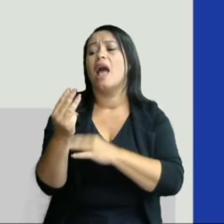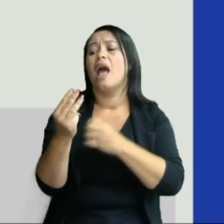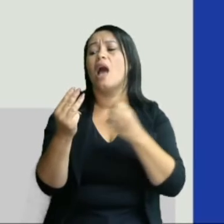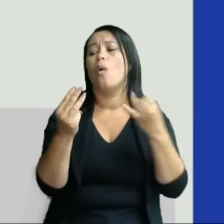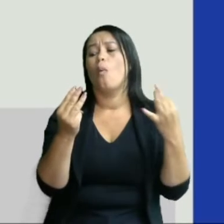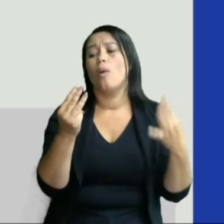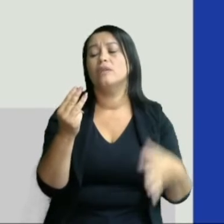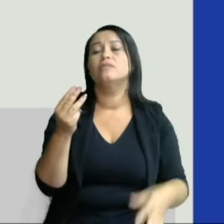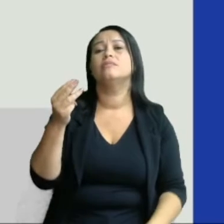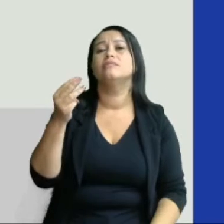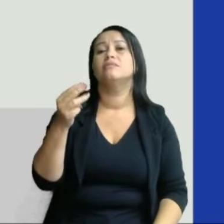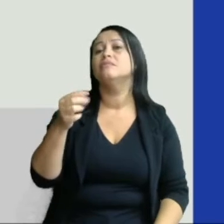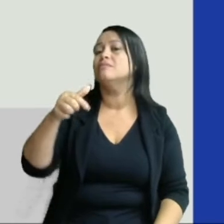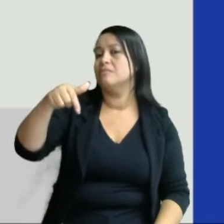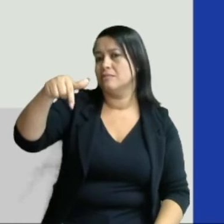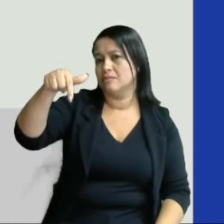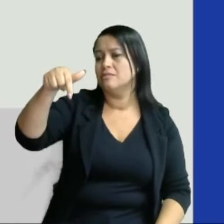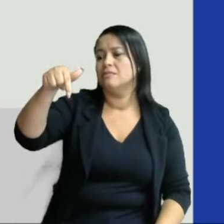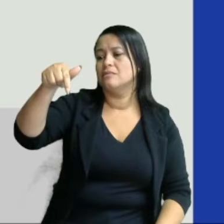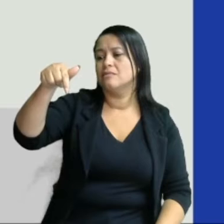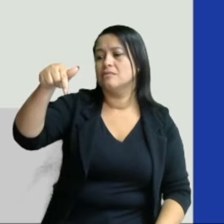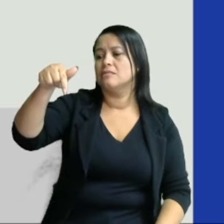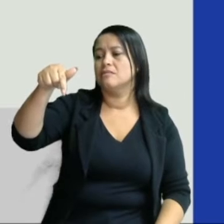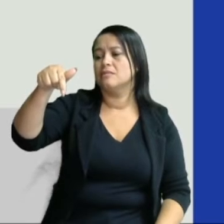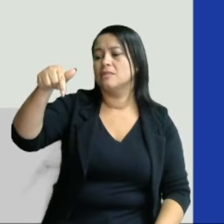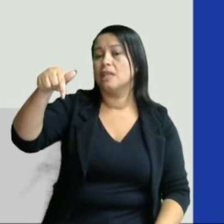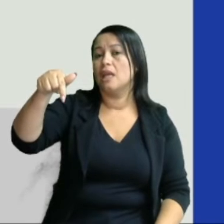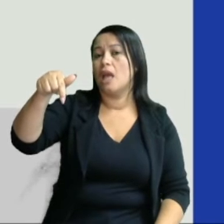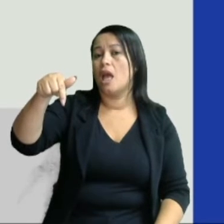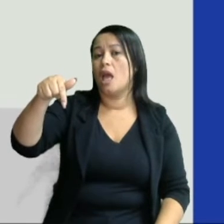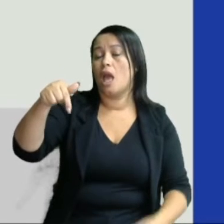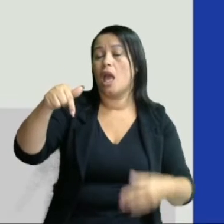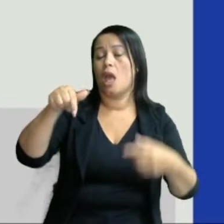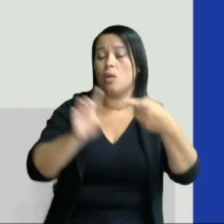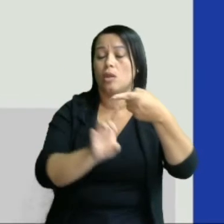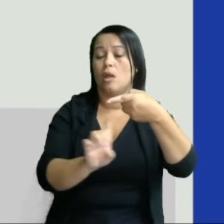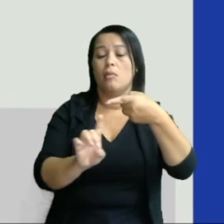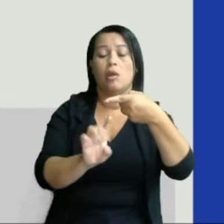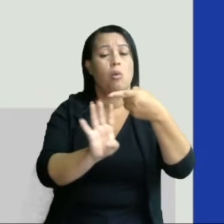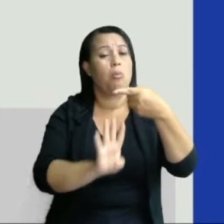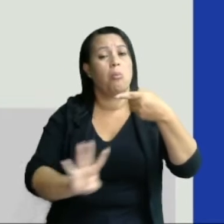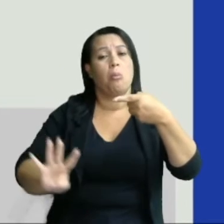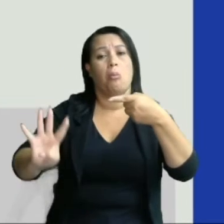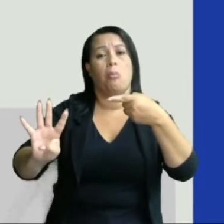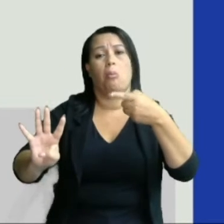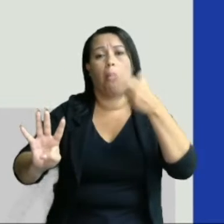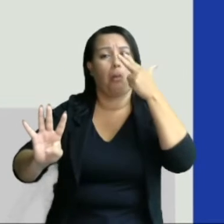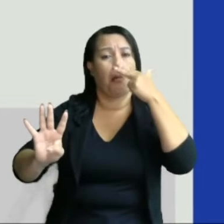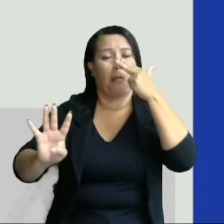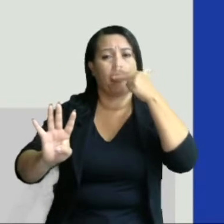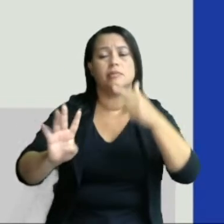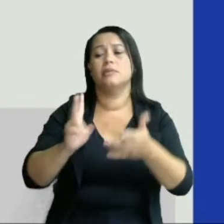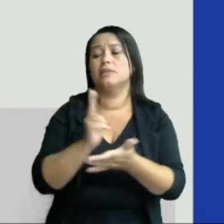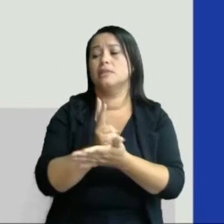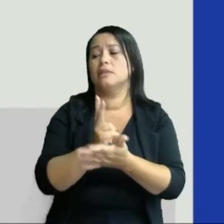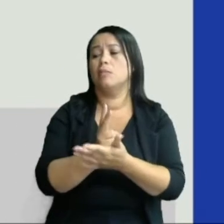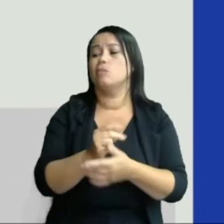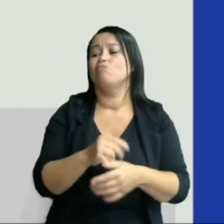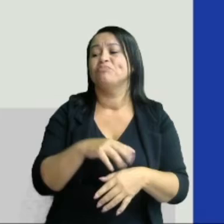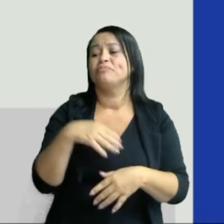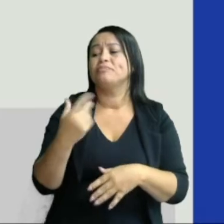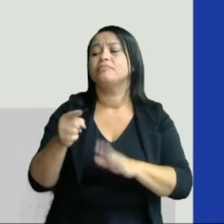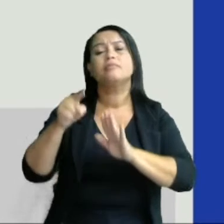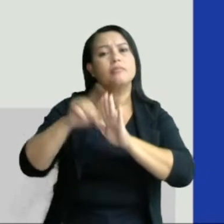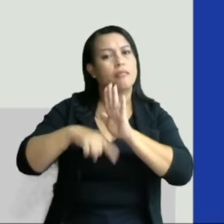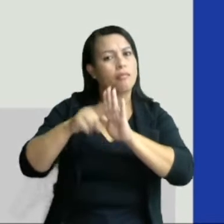gente? 7. E o número de baixo, o denominador, repete. E na subtração, professora, a